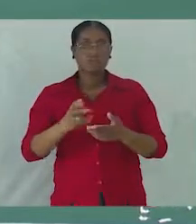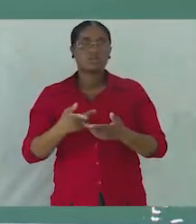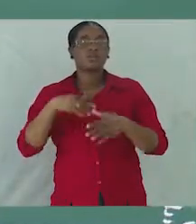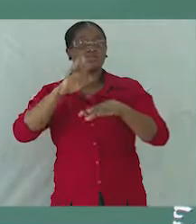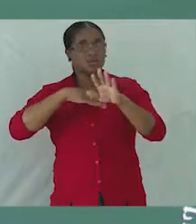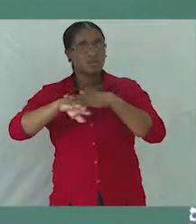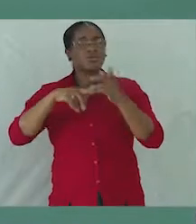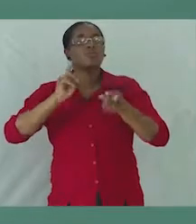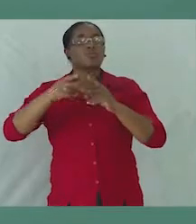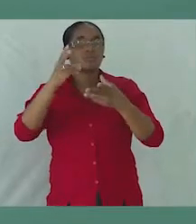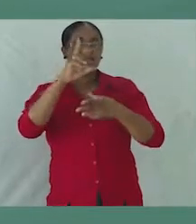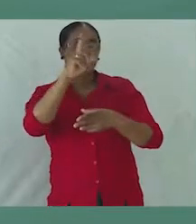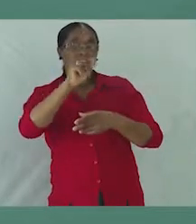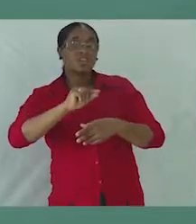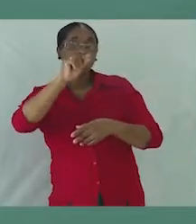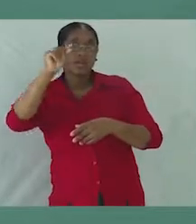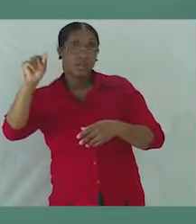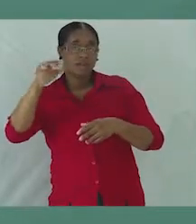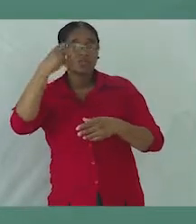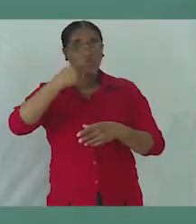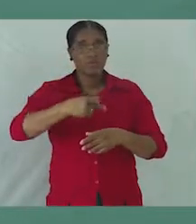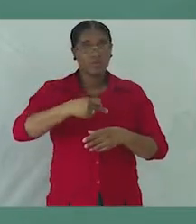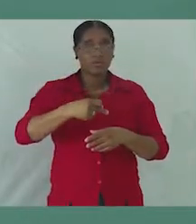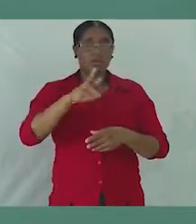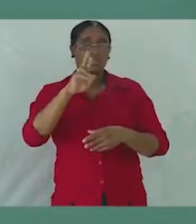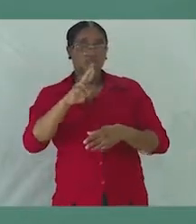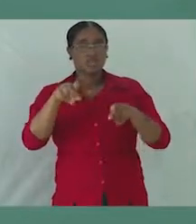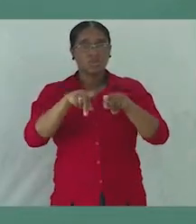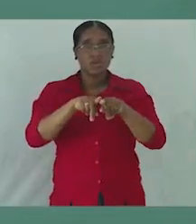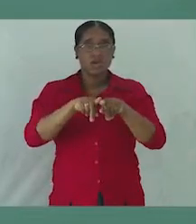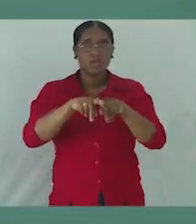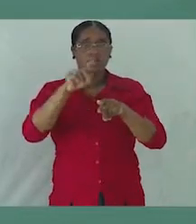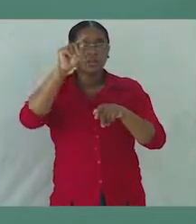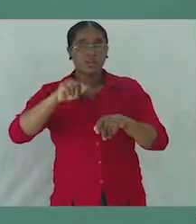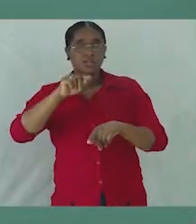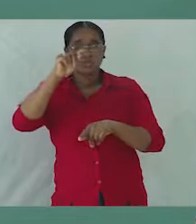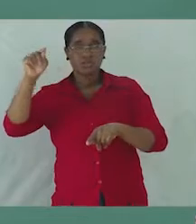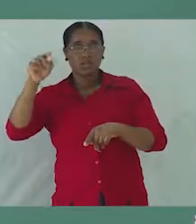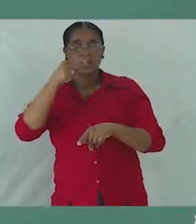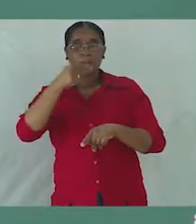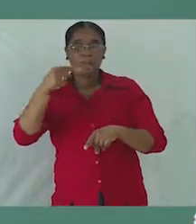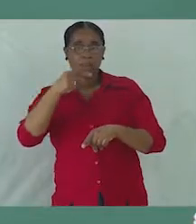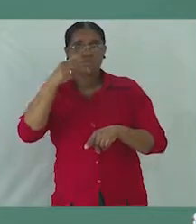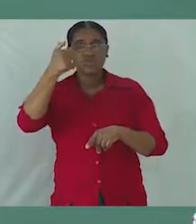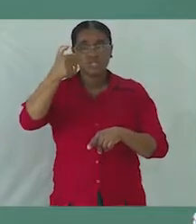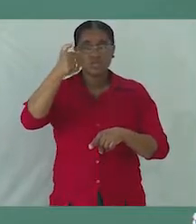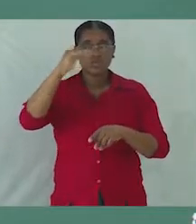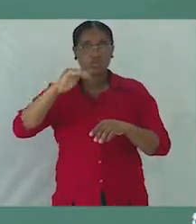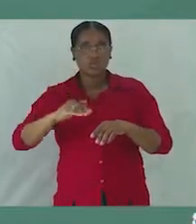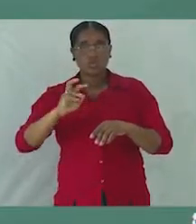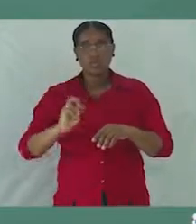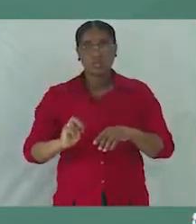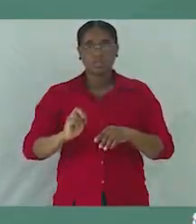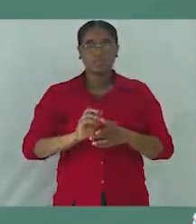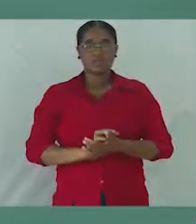definição da raiz quadrada. Então, fica x é igual a raiz quadrada de menos 5 sobre